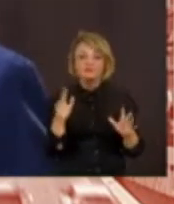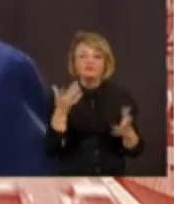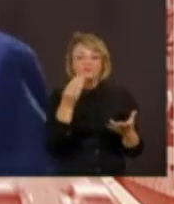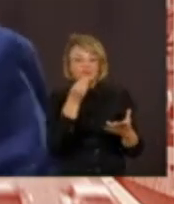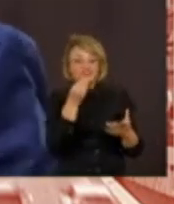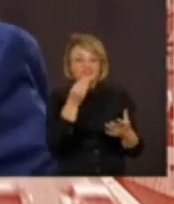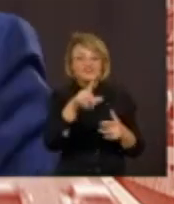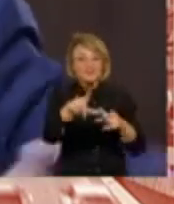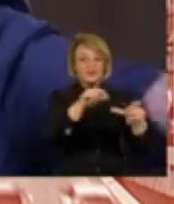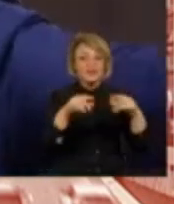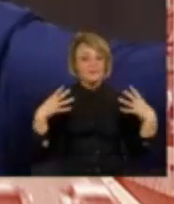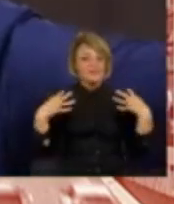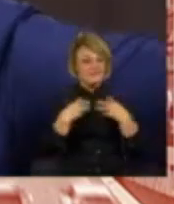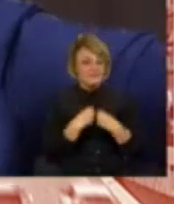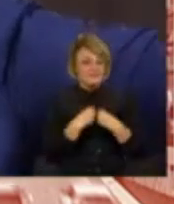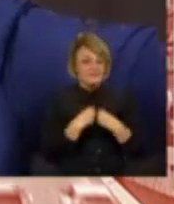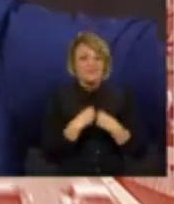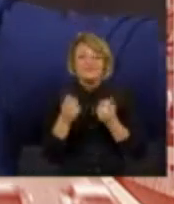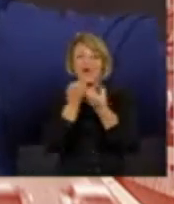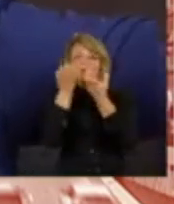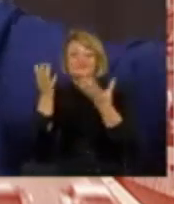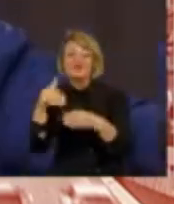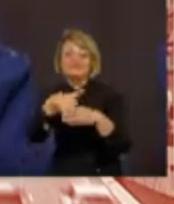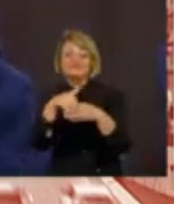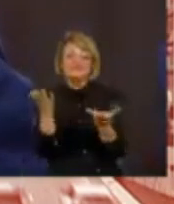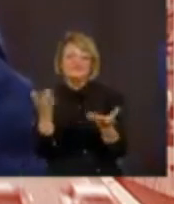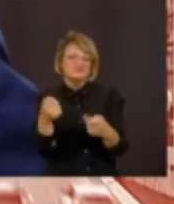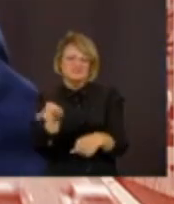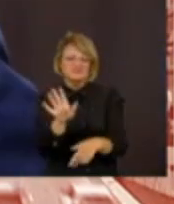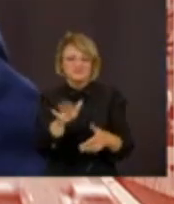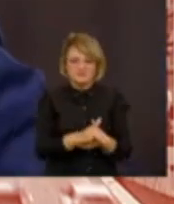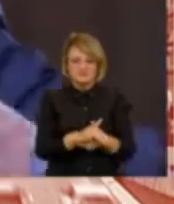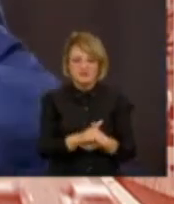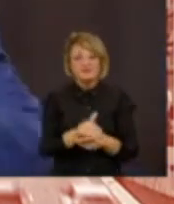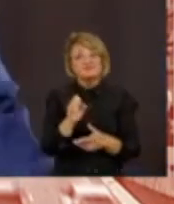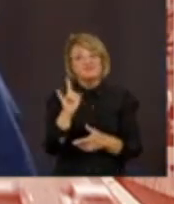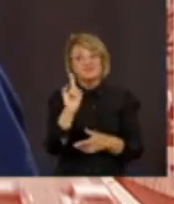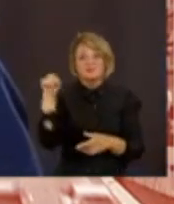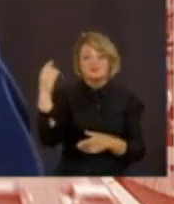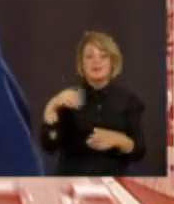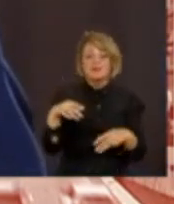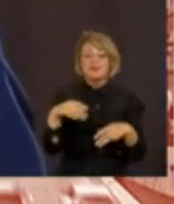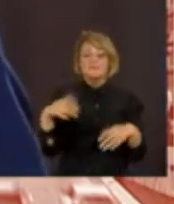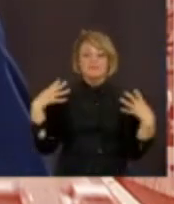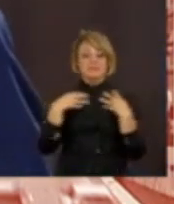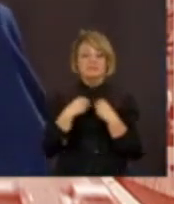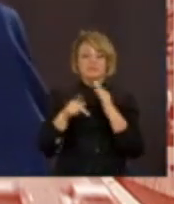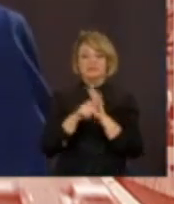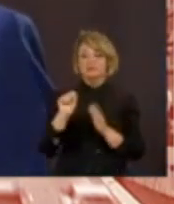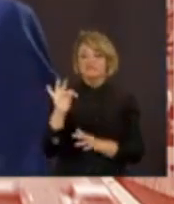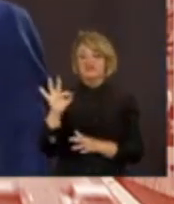é a própria fala e o time da fala, que não é o momento propício. Poxa, numa mesma entrevista em que ele vai falar de demarcação de terras